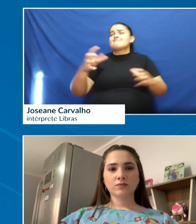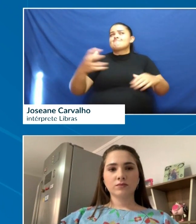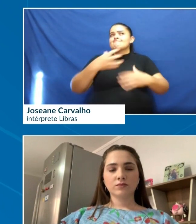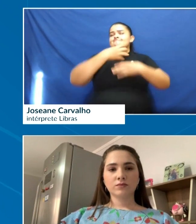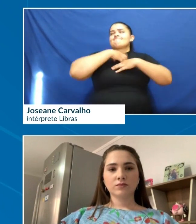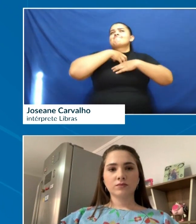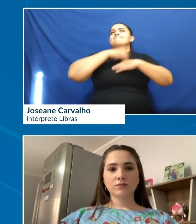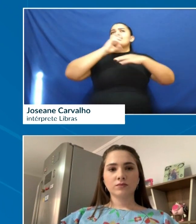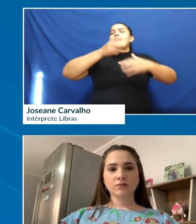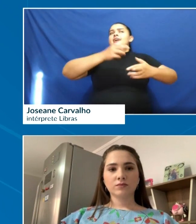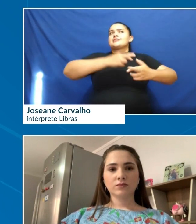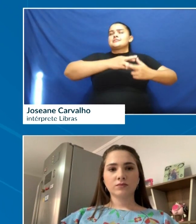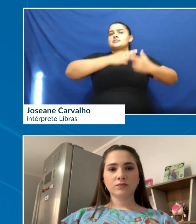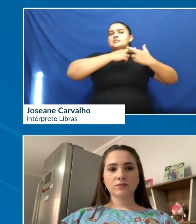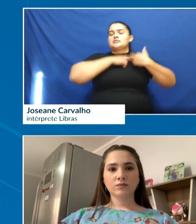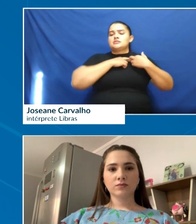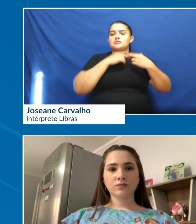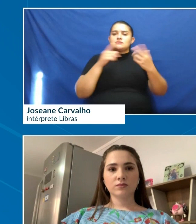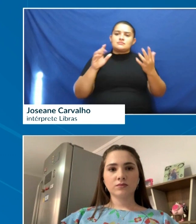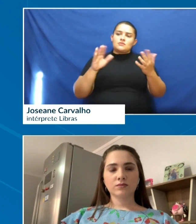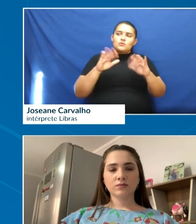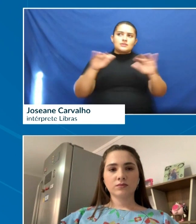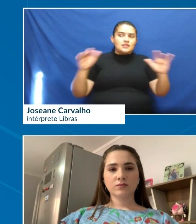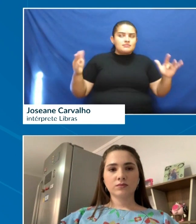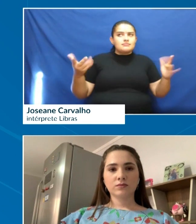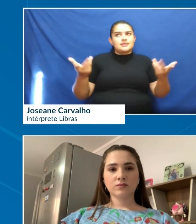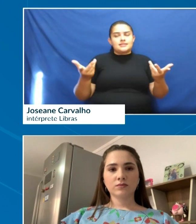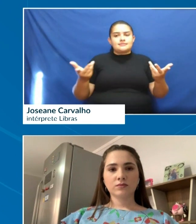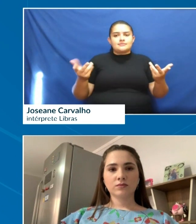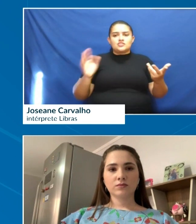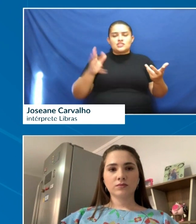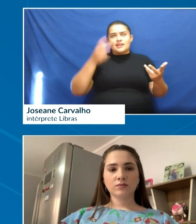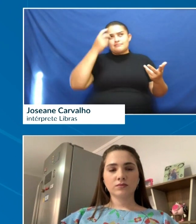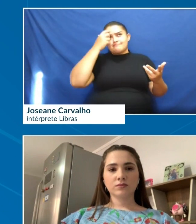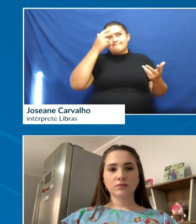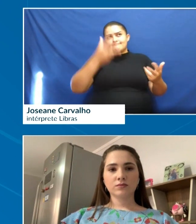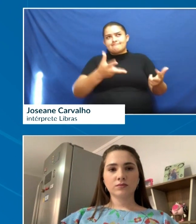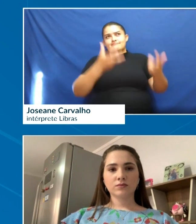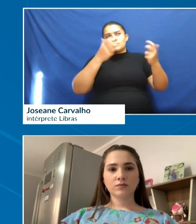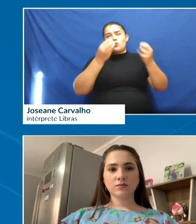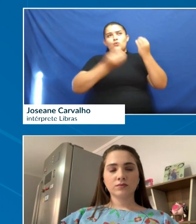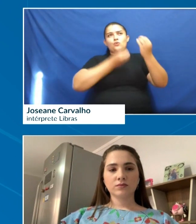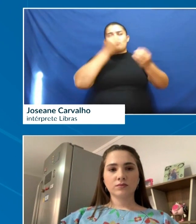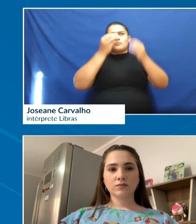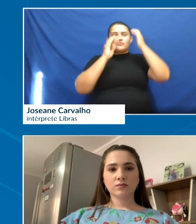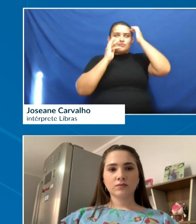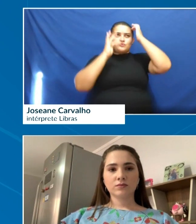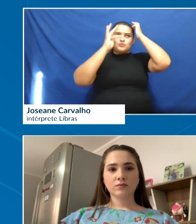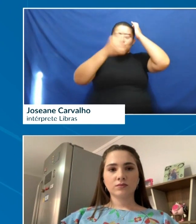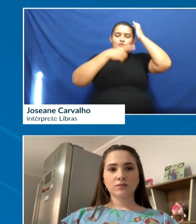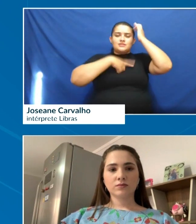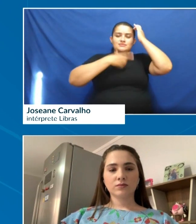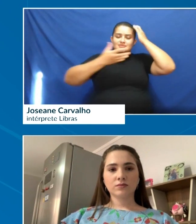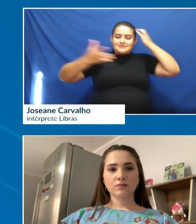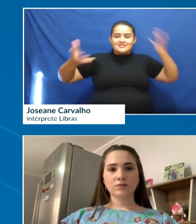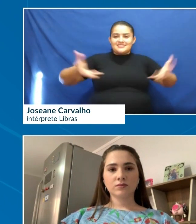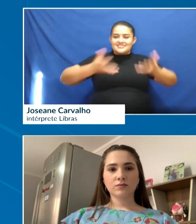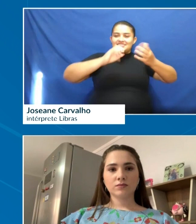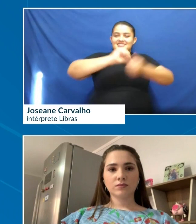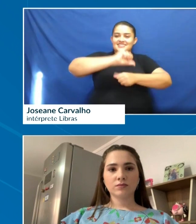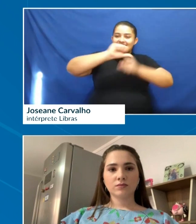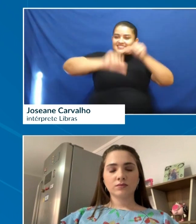a responsabilidade ou de repente já visualizar de que maneira que você pode contribuir com essa